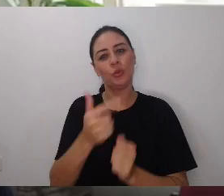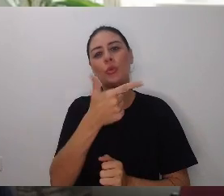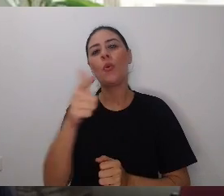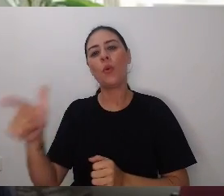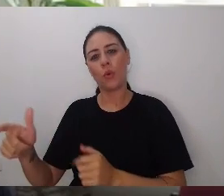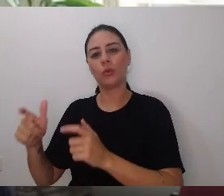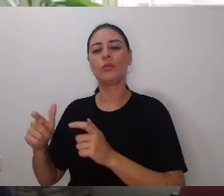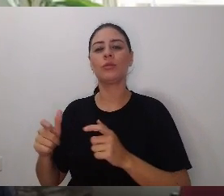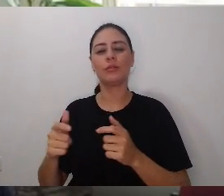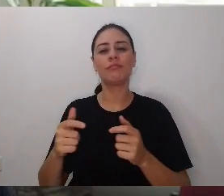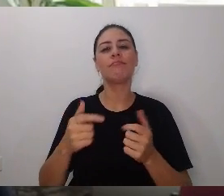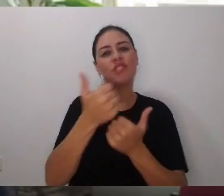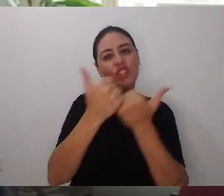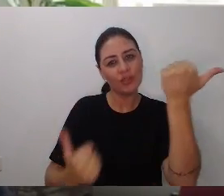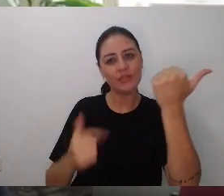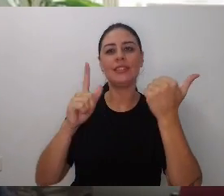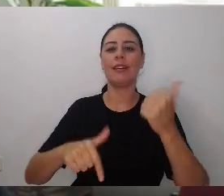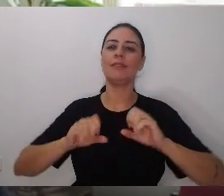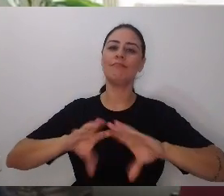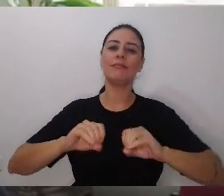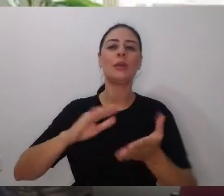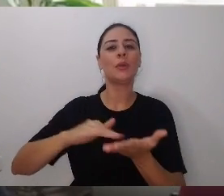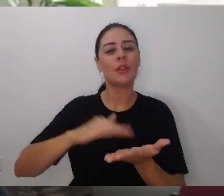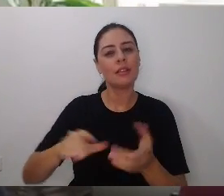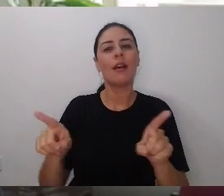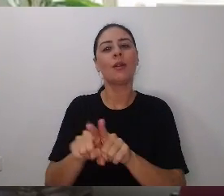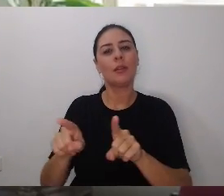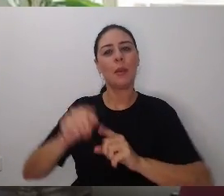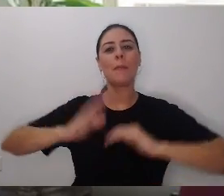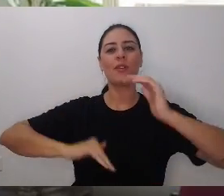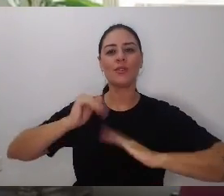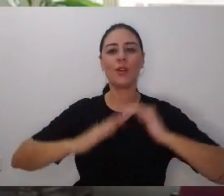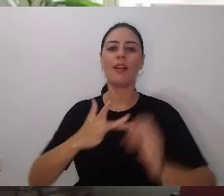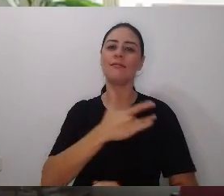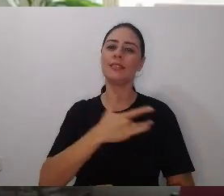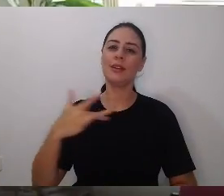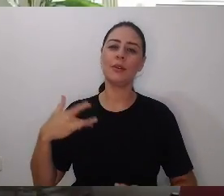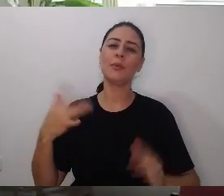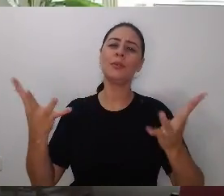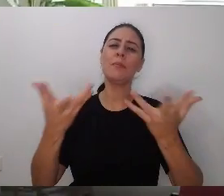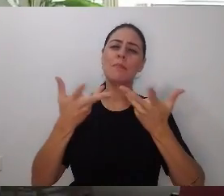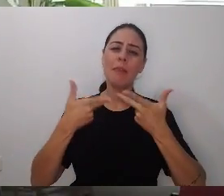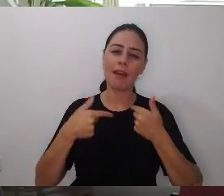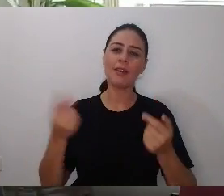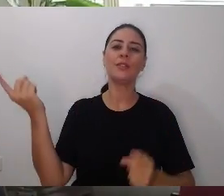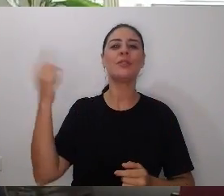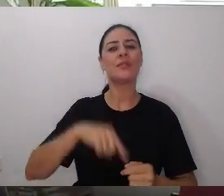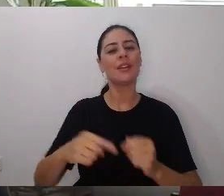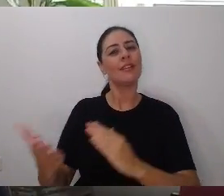de ensino da Secretaria de Educação, e em especial com a Secretaria de Saúde, com seus excelentes profissionais que